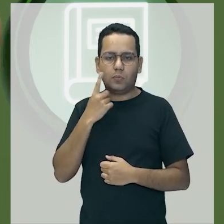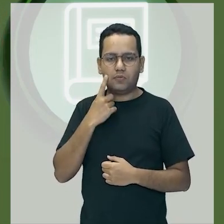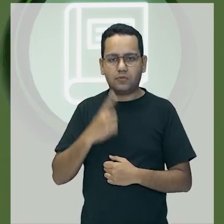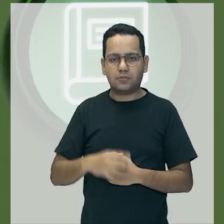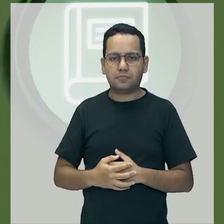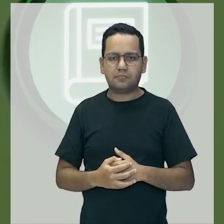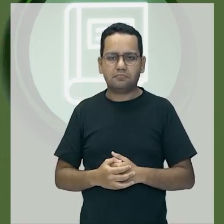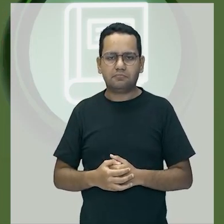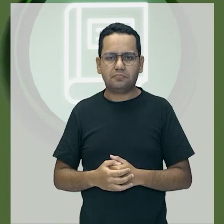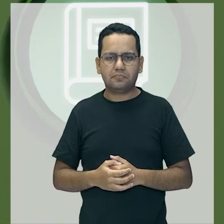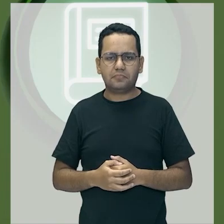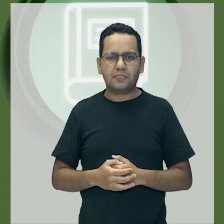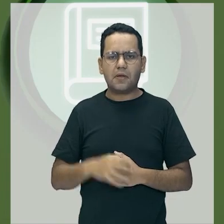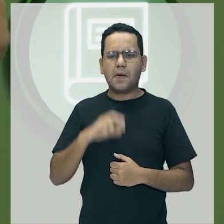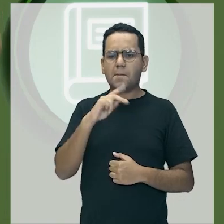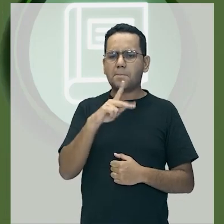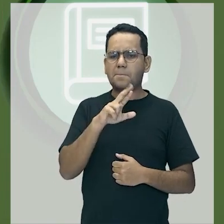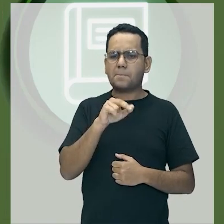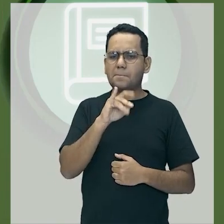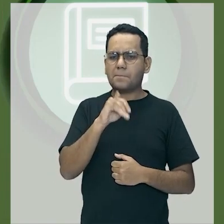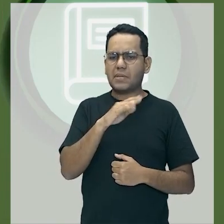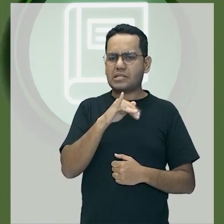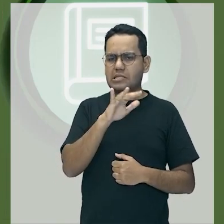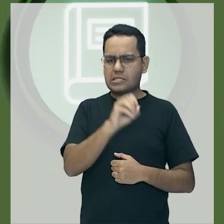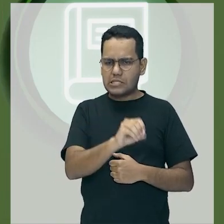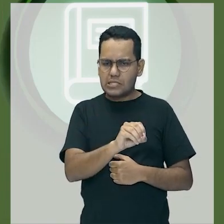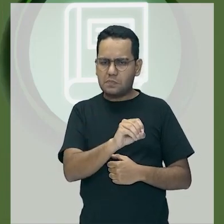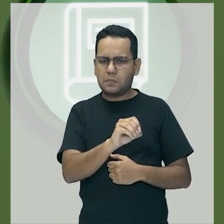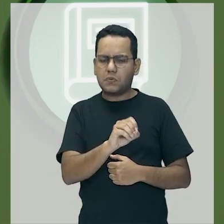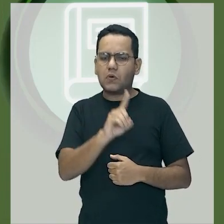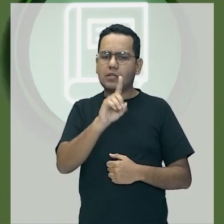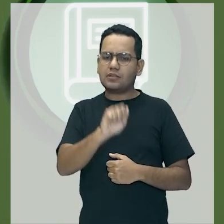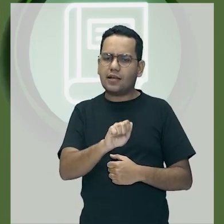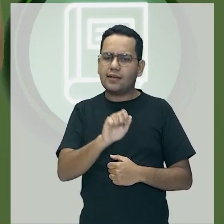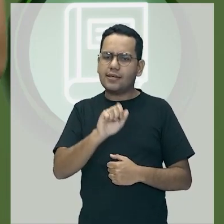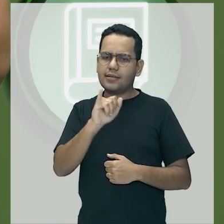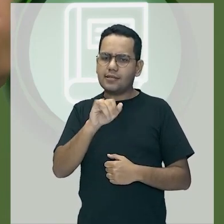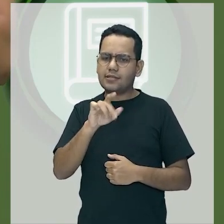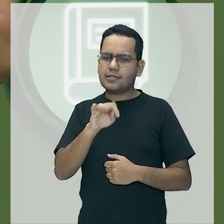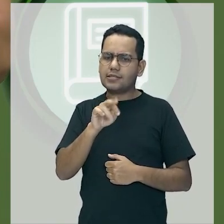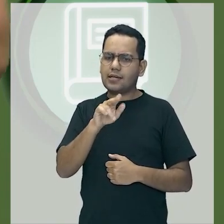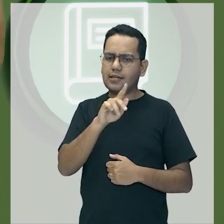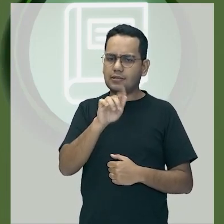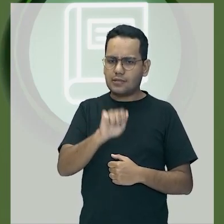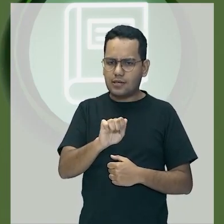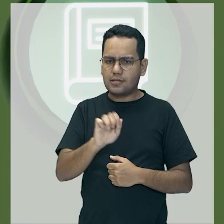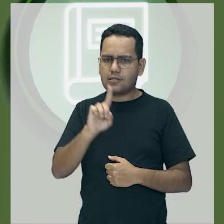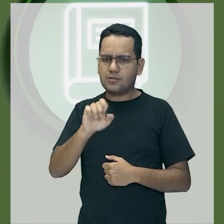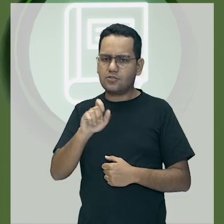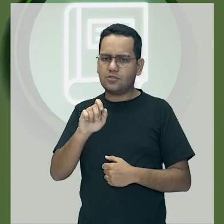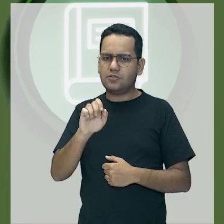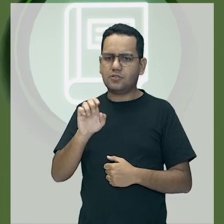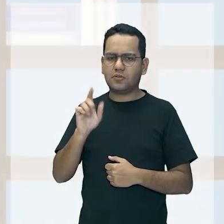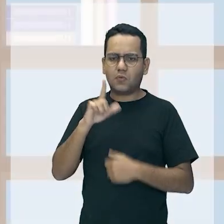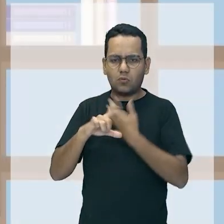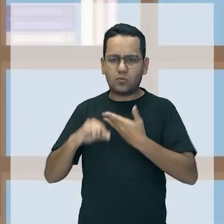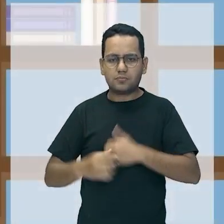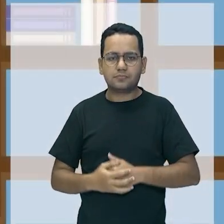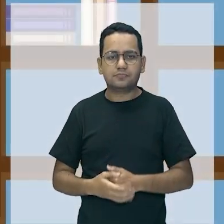Mas, professor Kelvin, o que é o princípio da incerteza de Heisenberg? Eu trouxe aqui um vídeo para tu entender melhor. Dá só uma olhada.